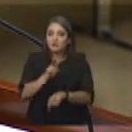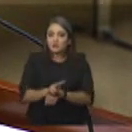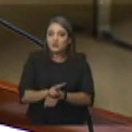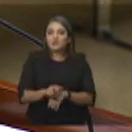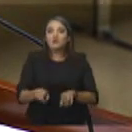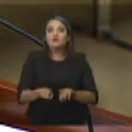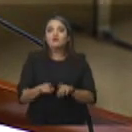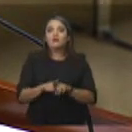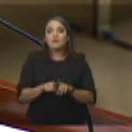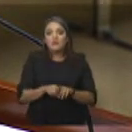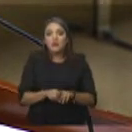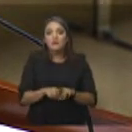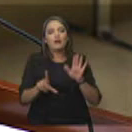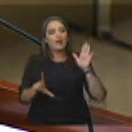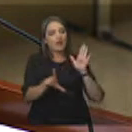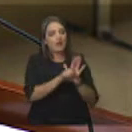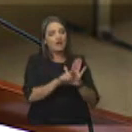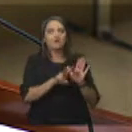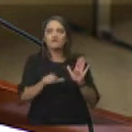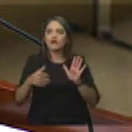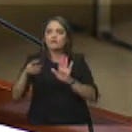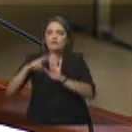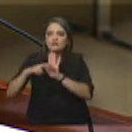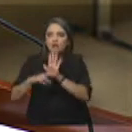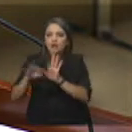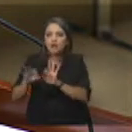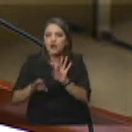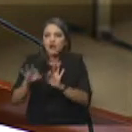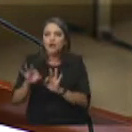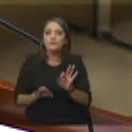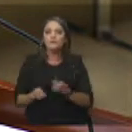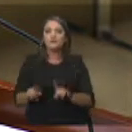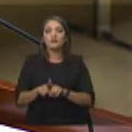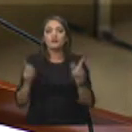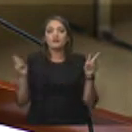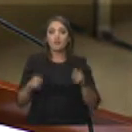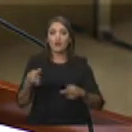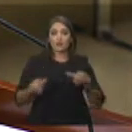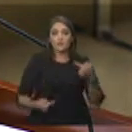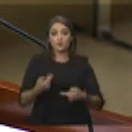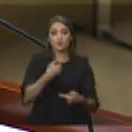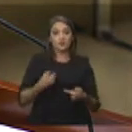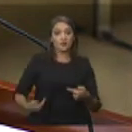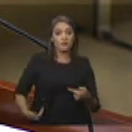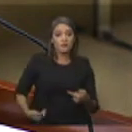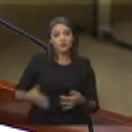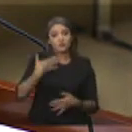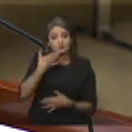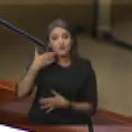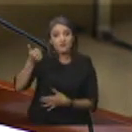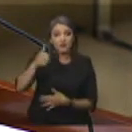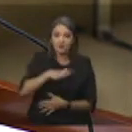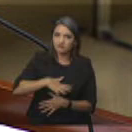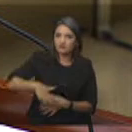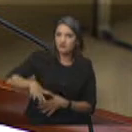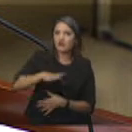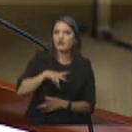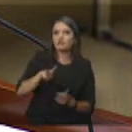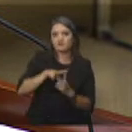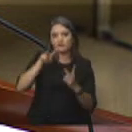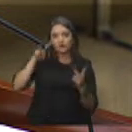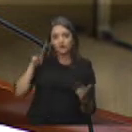para regulamentar essas leis e para viabilizar o oferecimento de políticas públicas em meios digitais. E é por isso